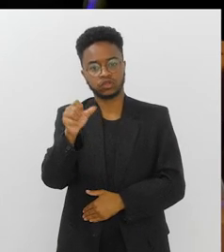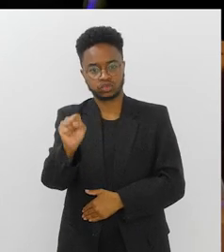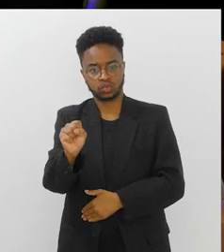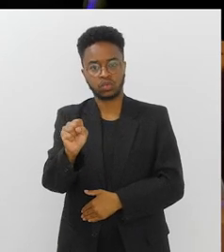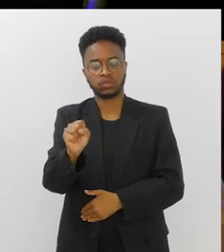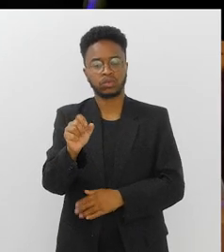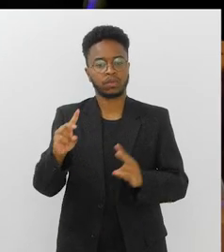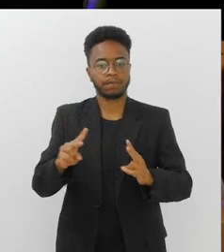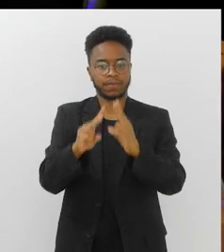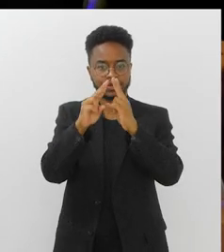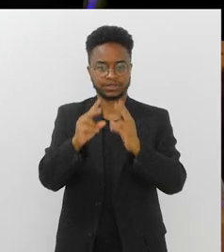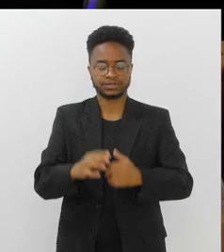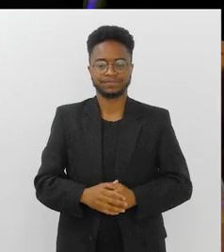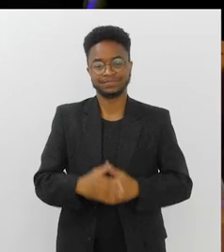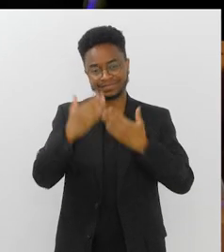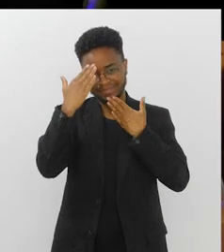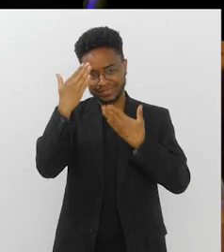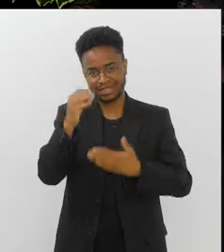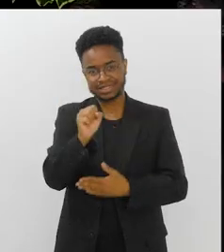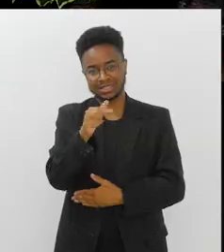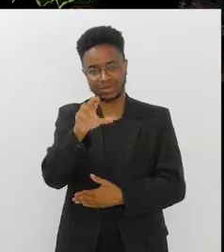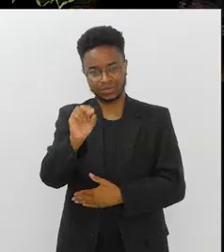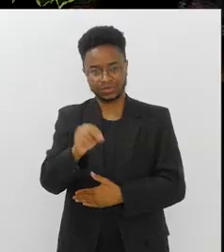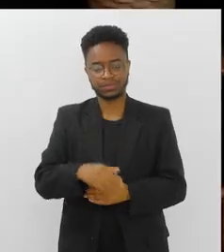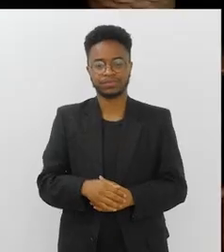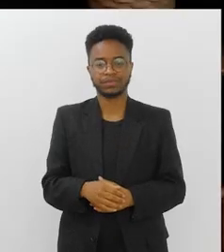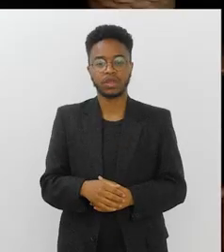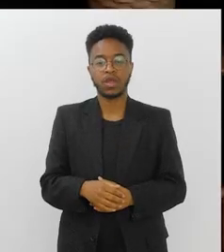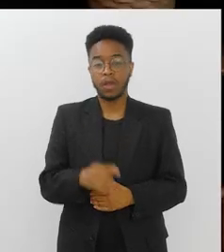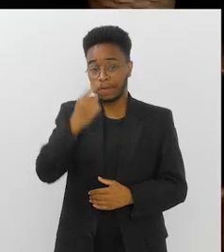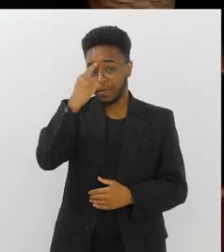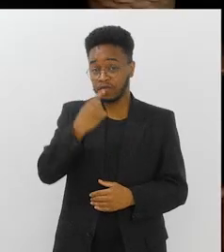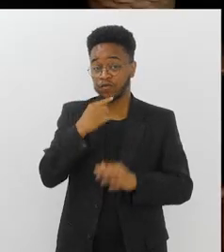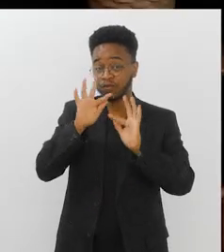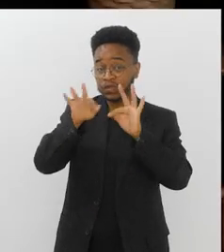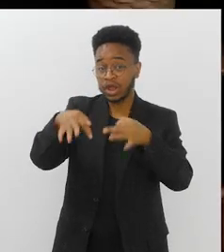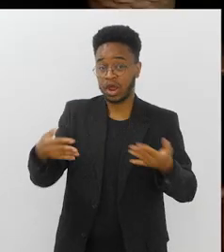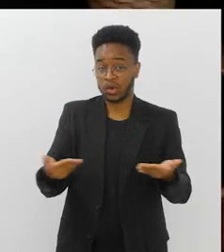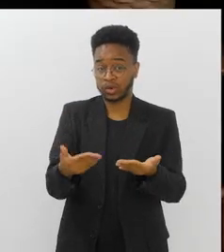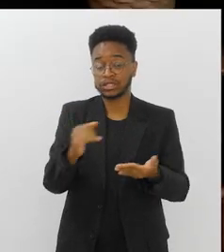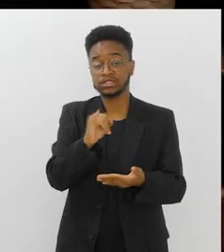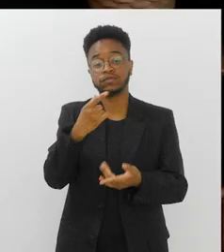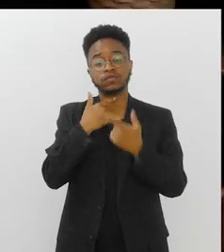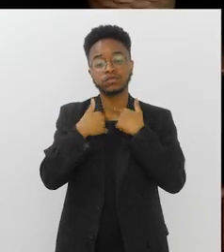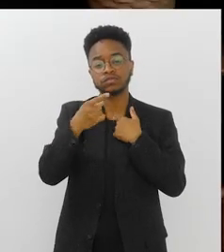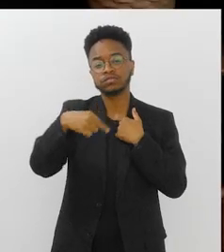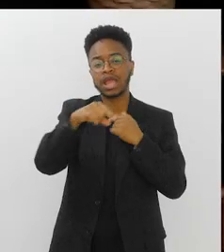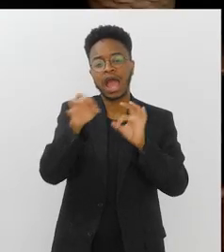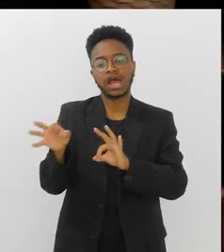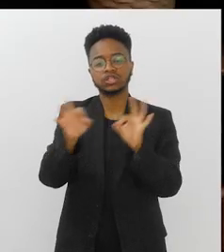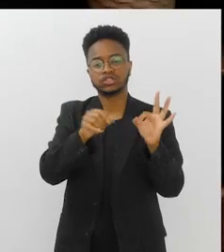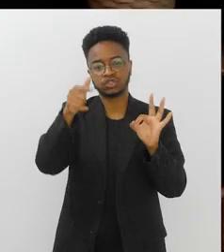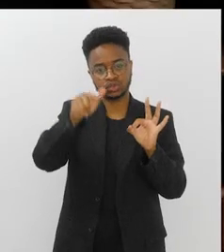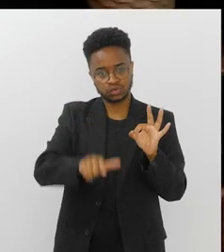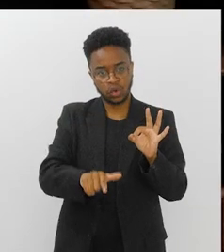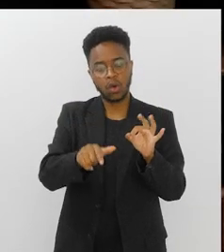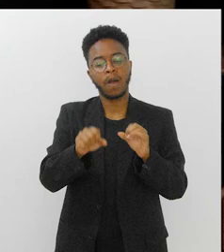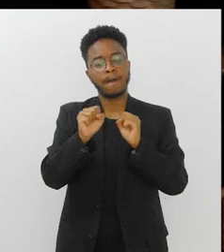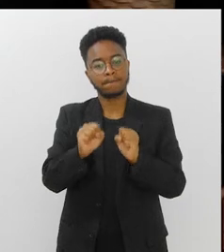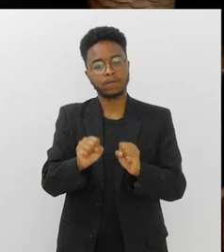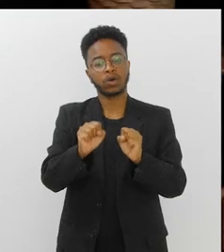28 aí em Paris Obrigada Sandro o perfil fica por aqui se você quiser rever esse